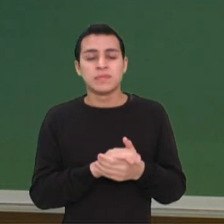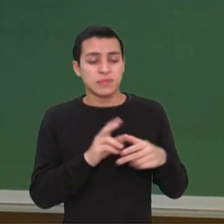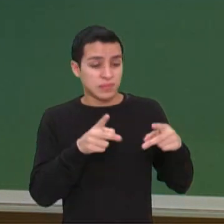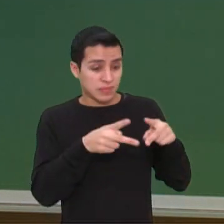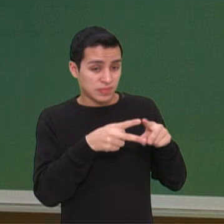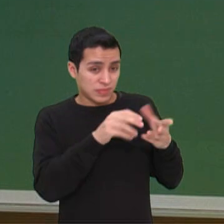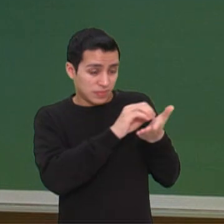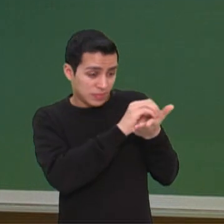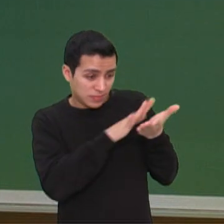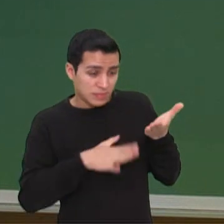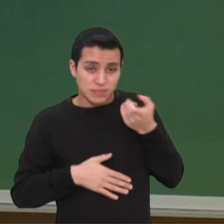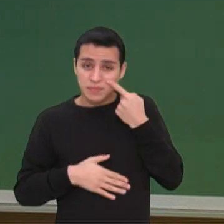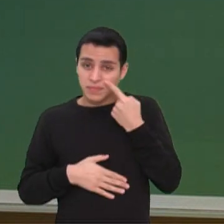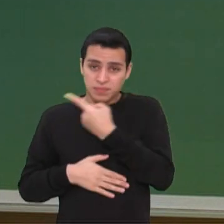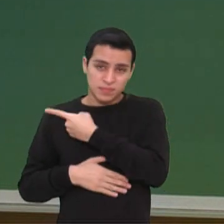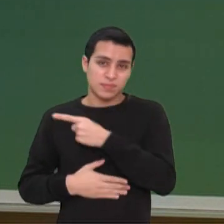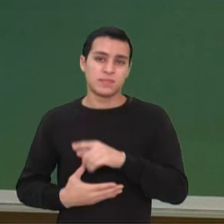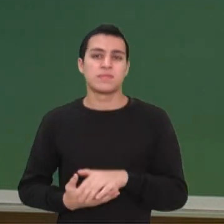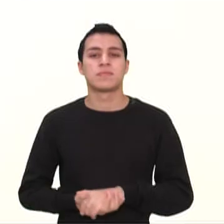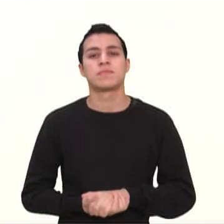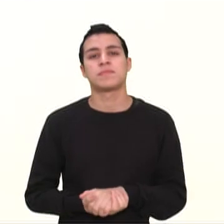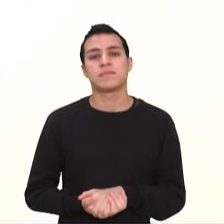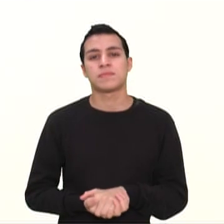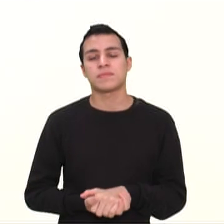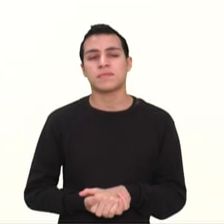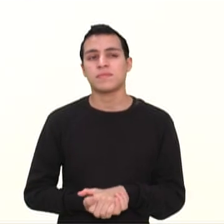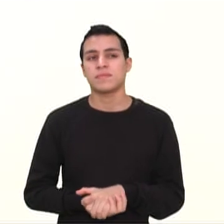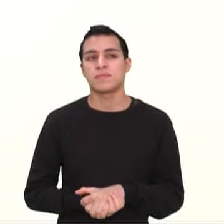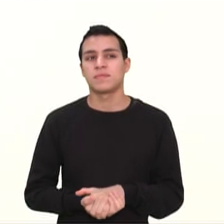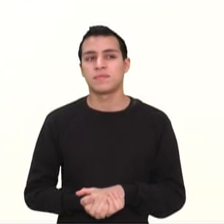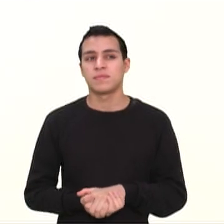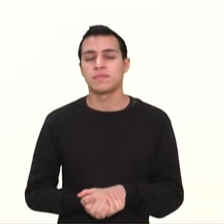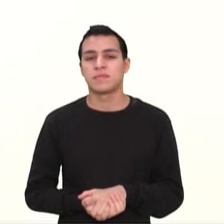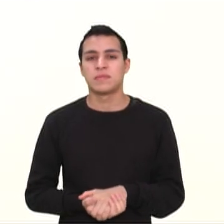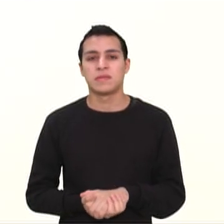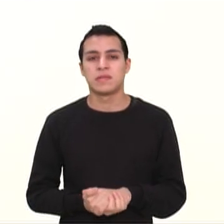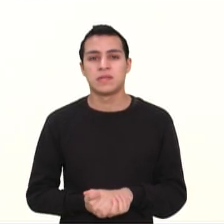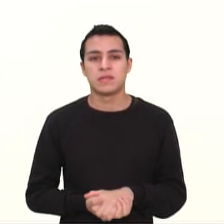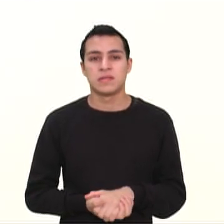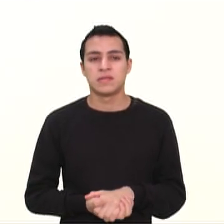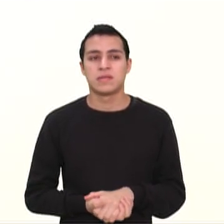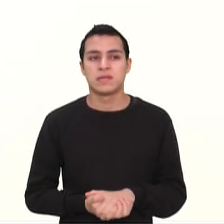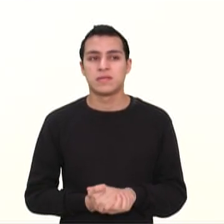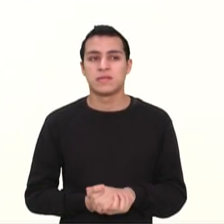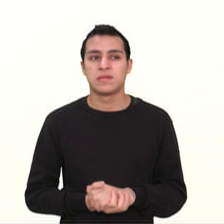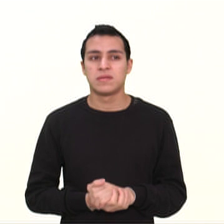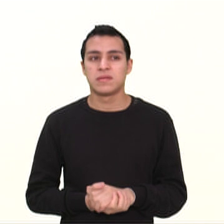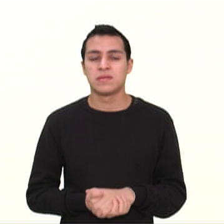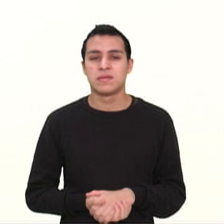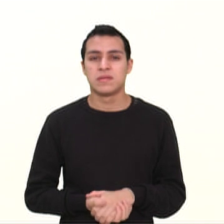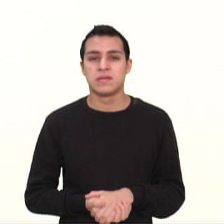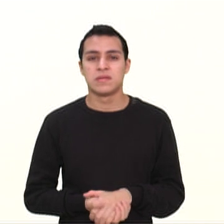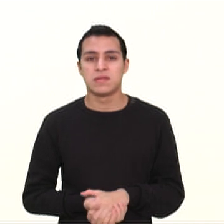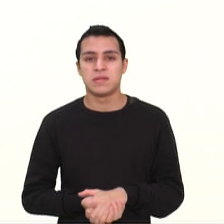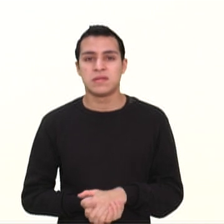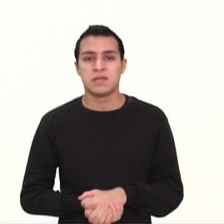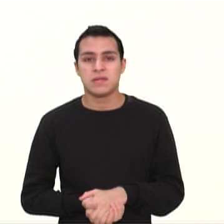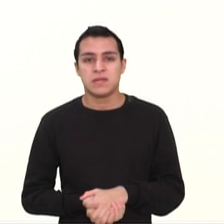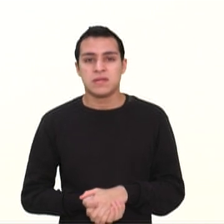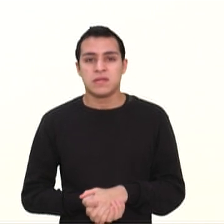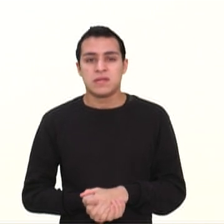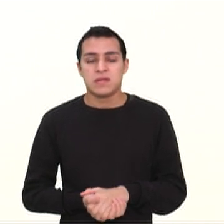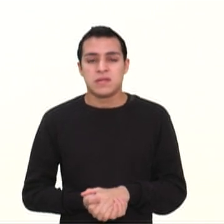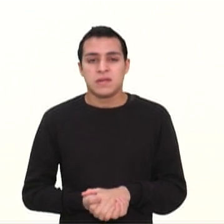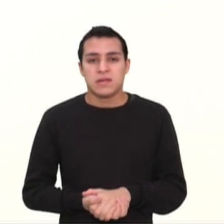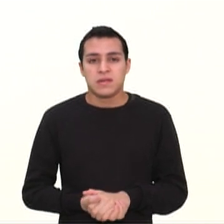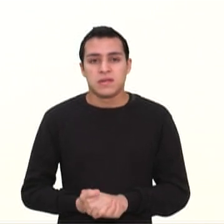atividades. Jason, that movie next month. It looks really interesting. E the students